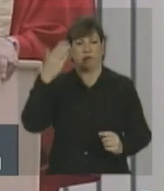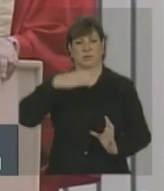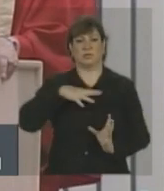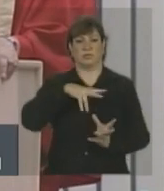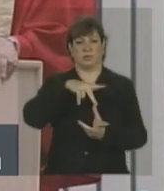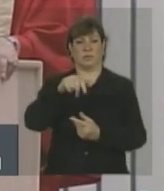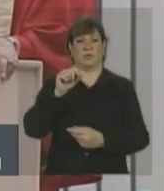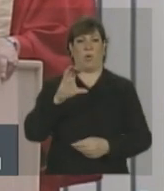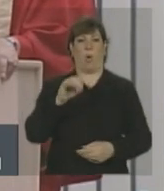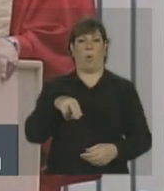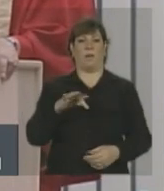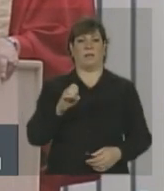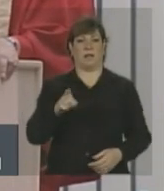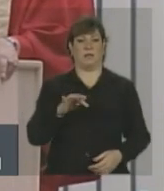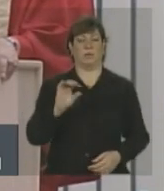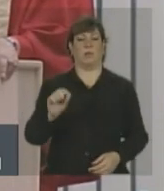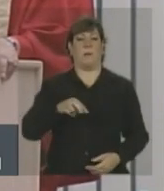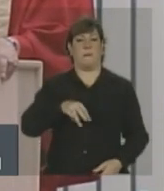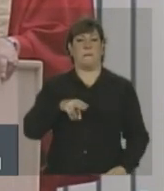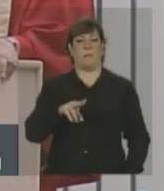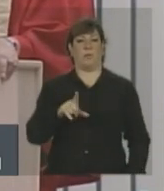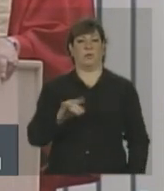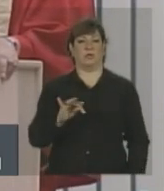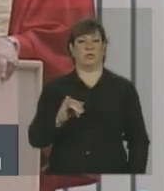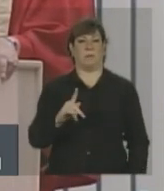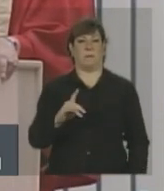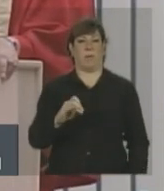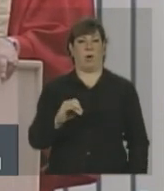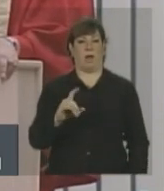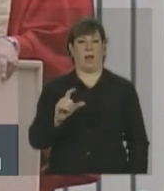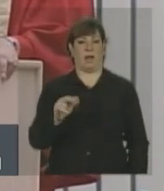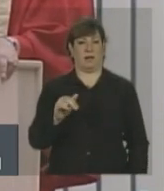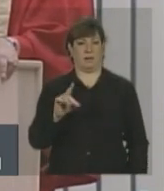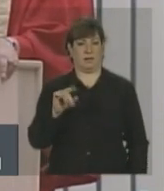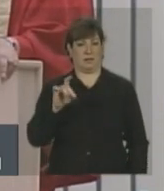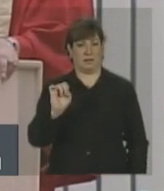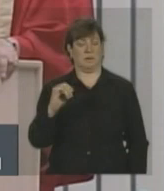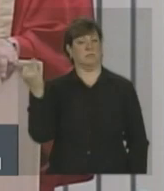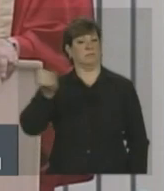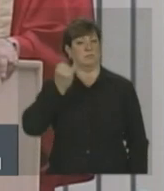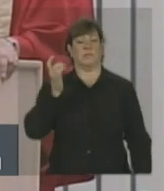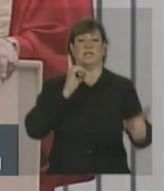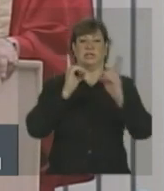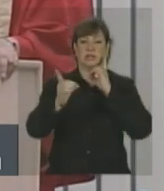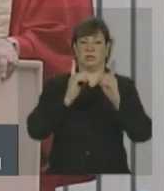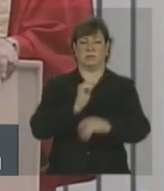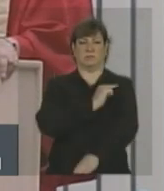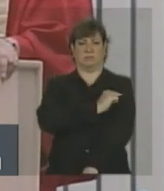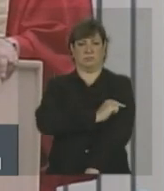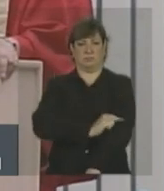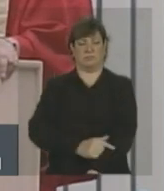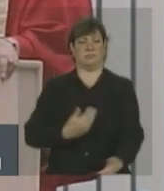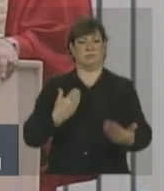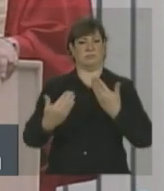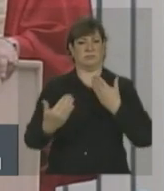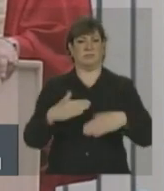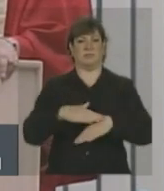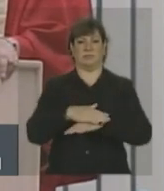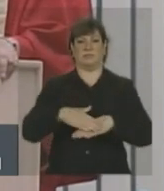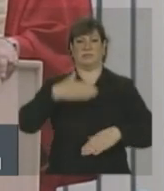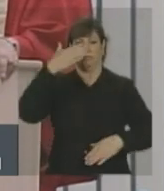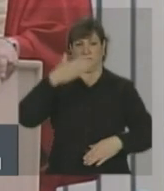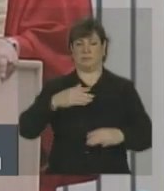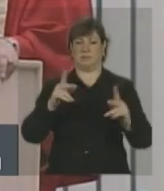no contexto da multipolaridade. Privilegiamos o diálogo, a diplomacia e rejeitamos